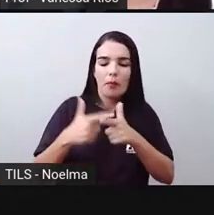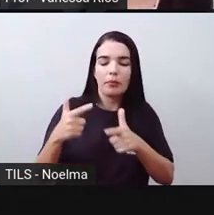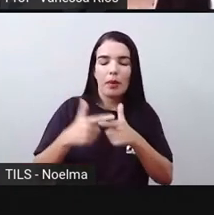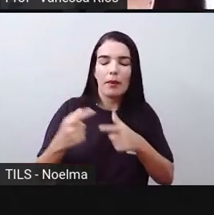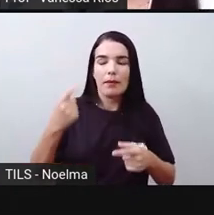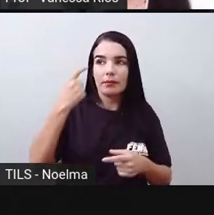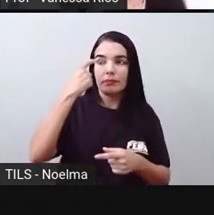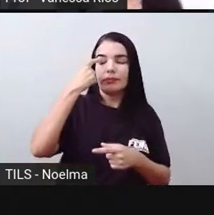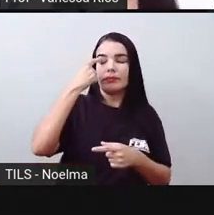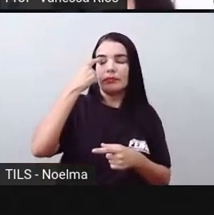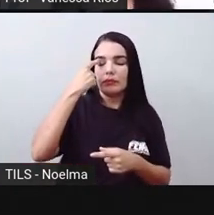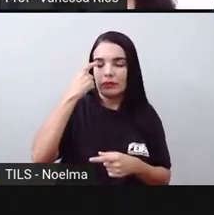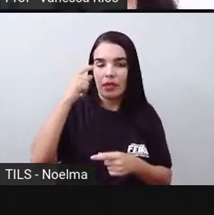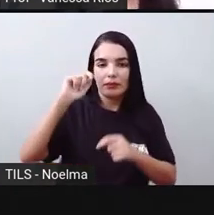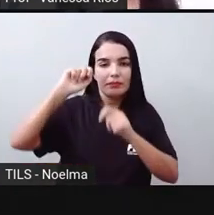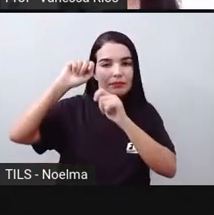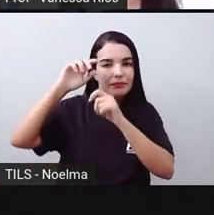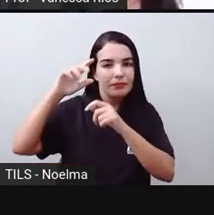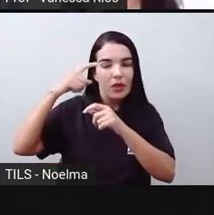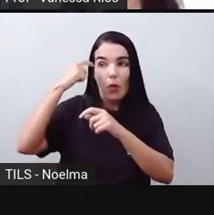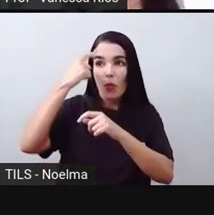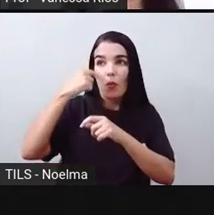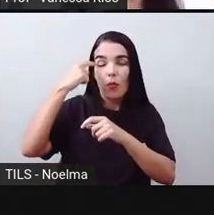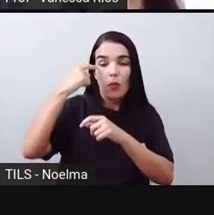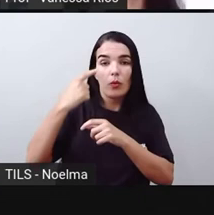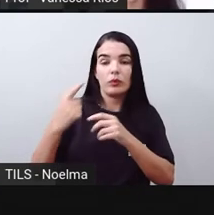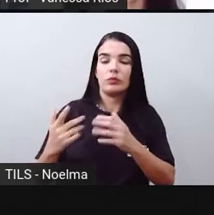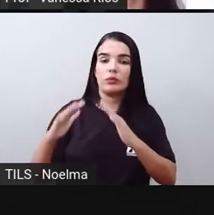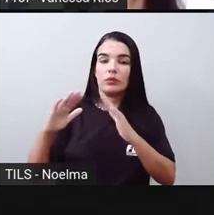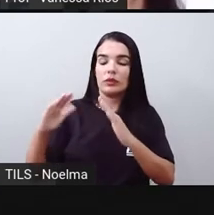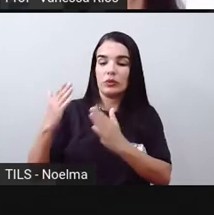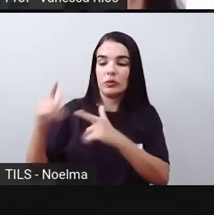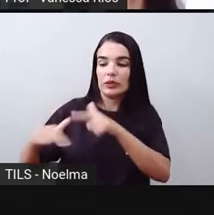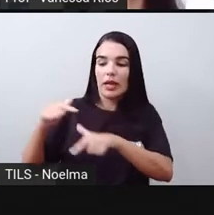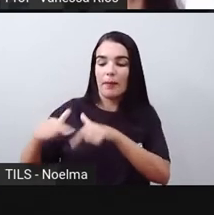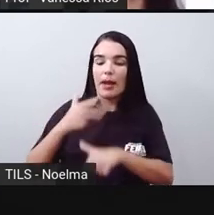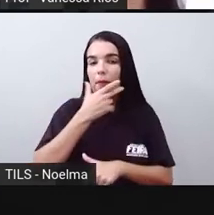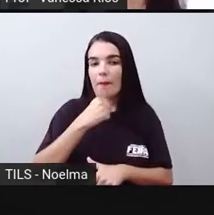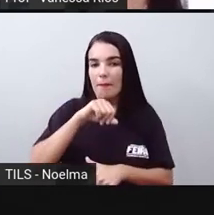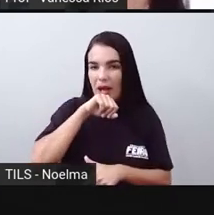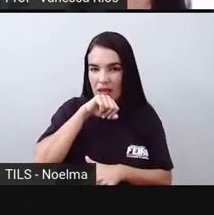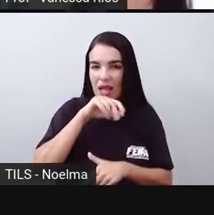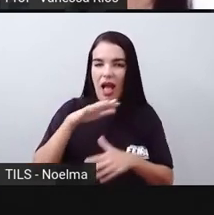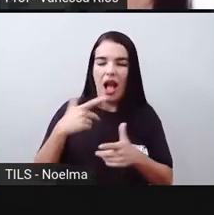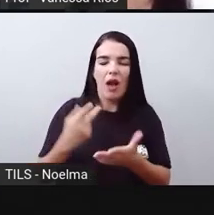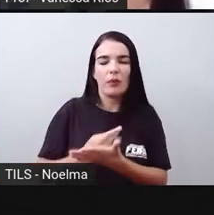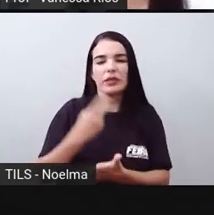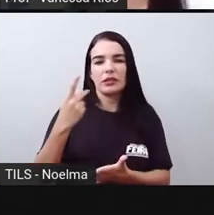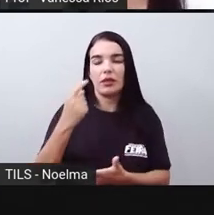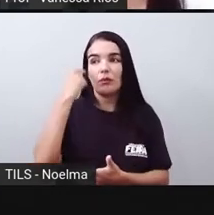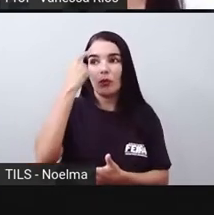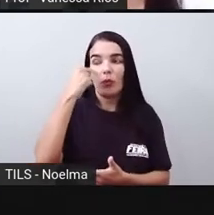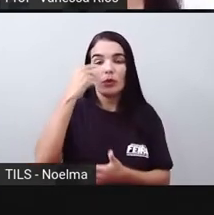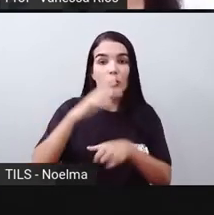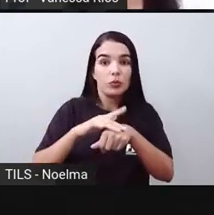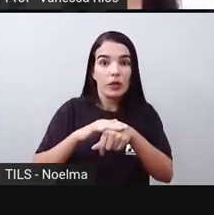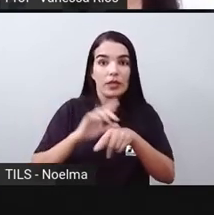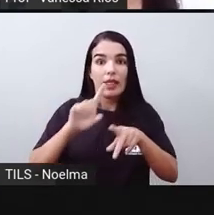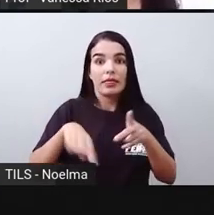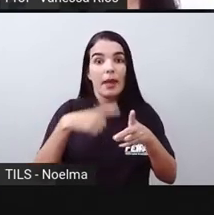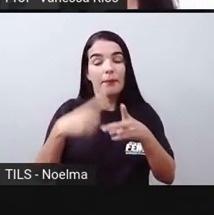uma infecção passou para o outro e ele acabou ficando completamente cego. Aos 10 anos, ele já